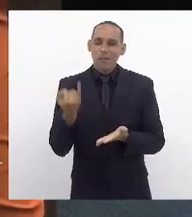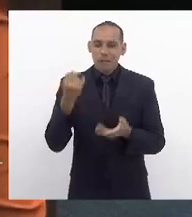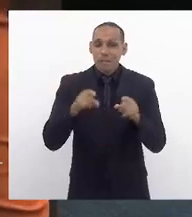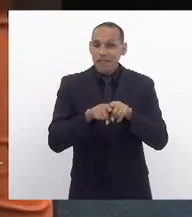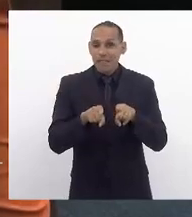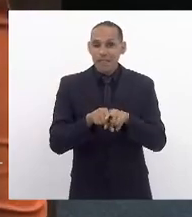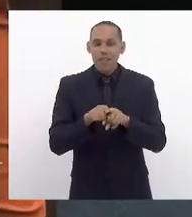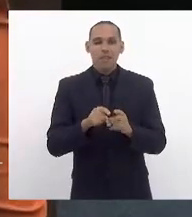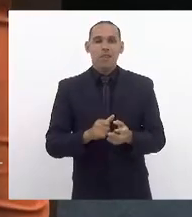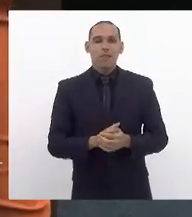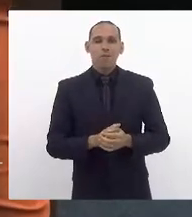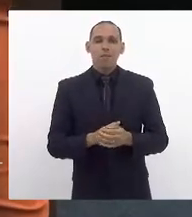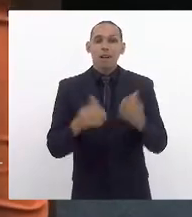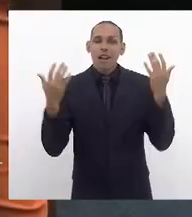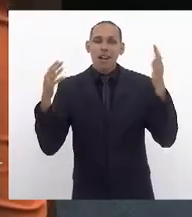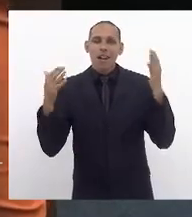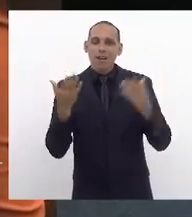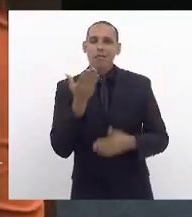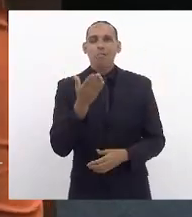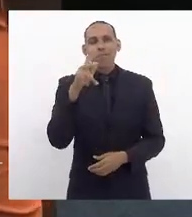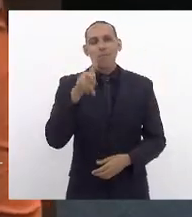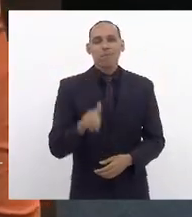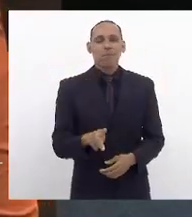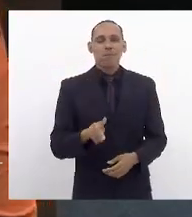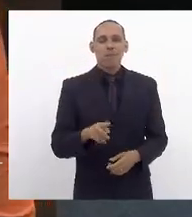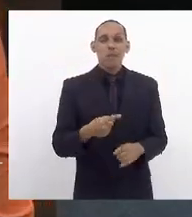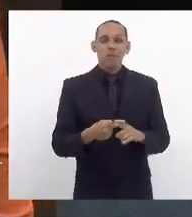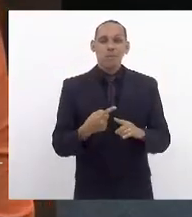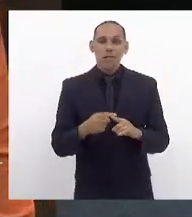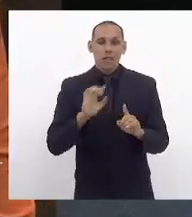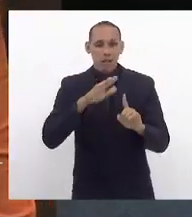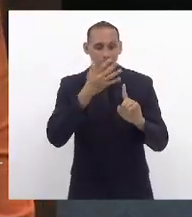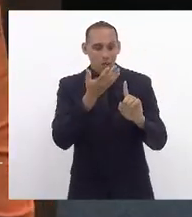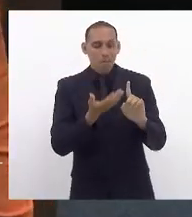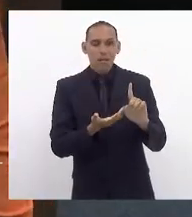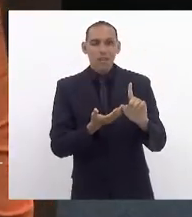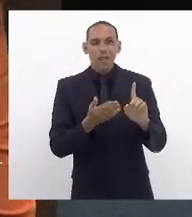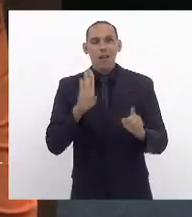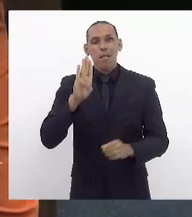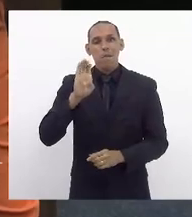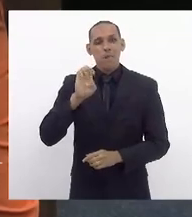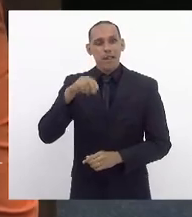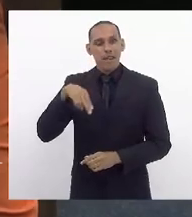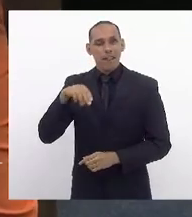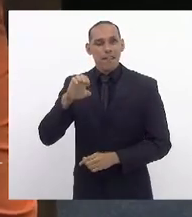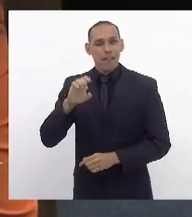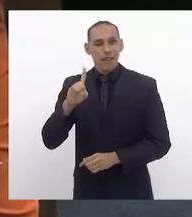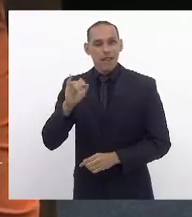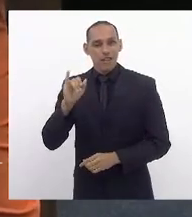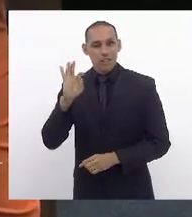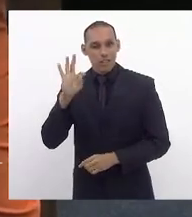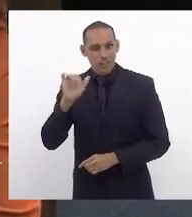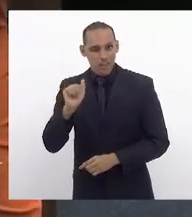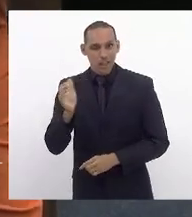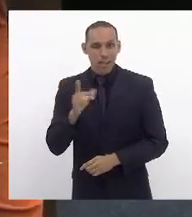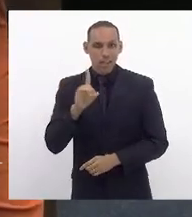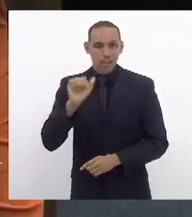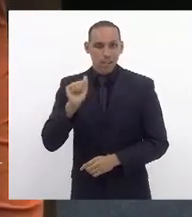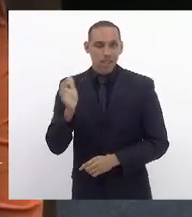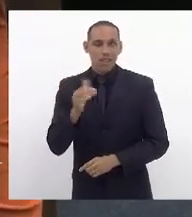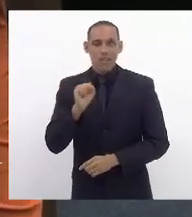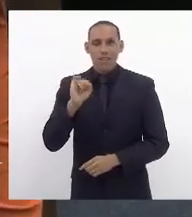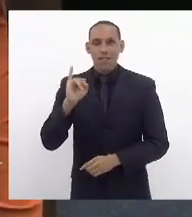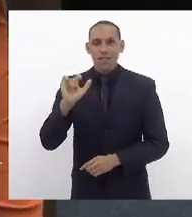importante, também parabenizar a Vossa Excelência por homenagear a Benedita da Silva. Benedita da